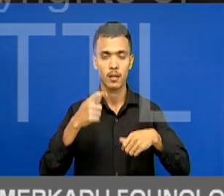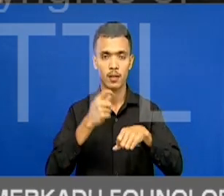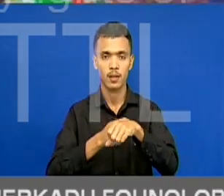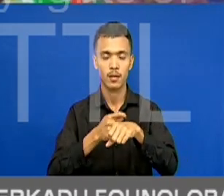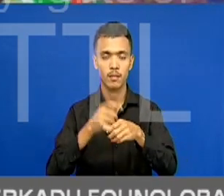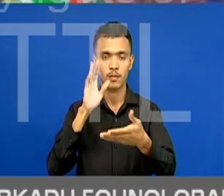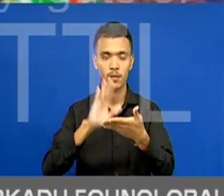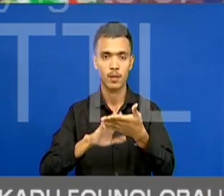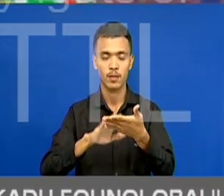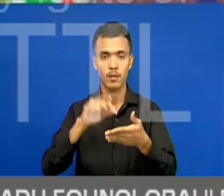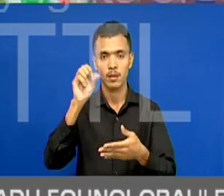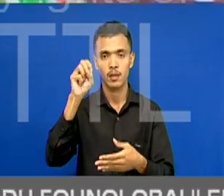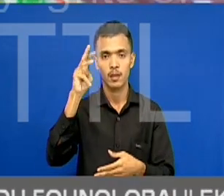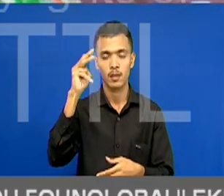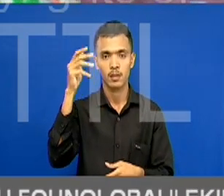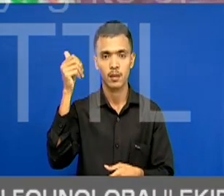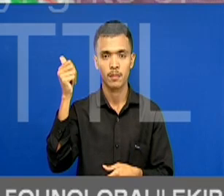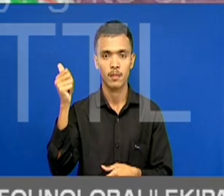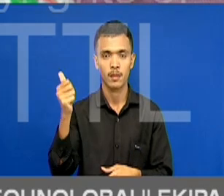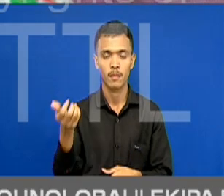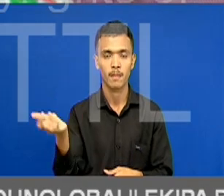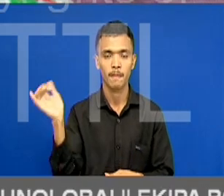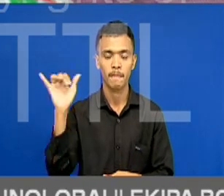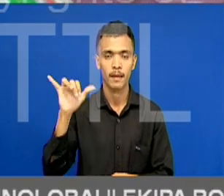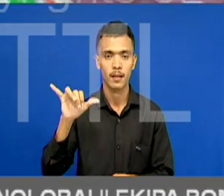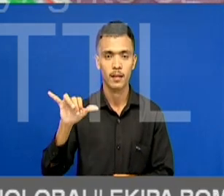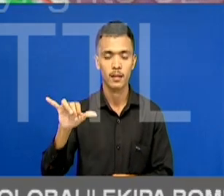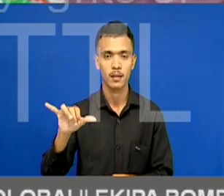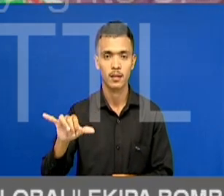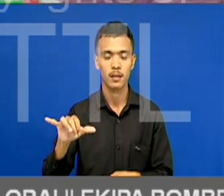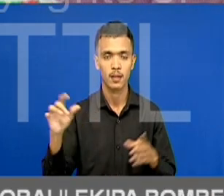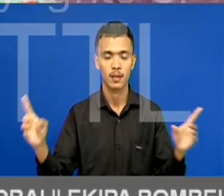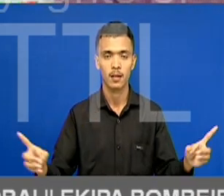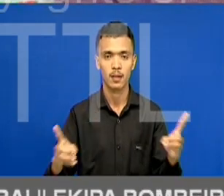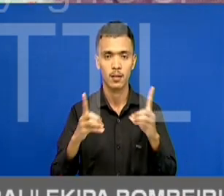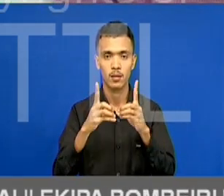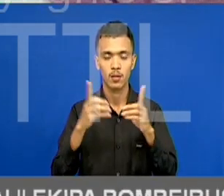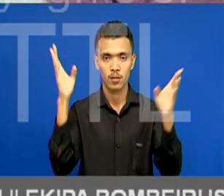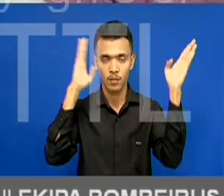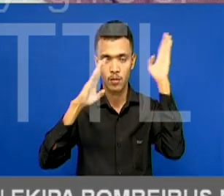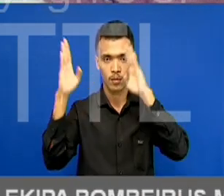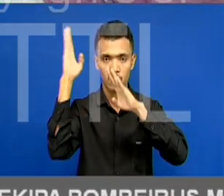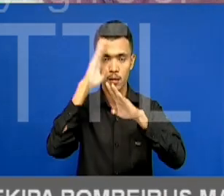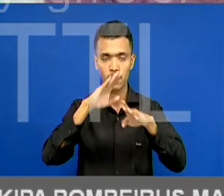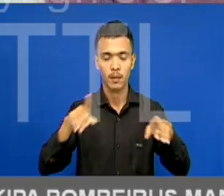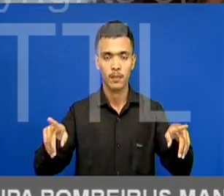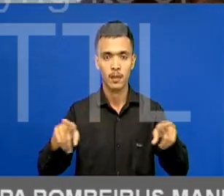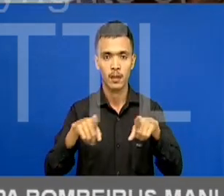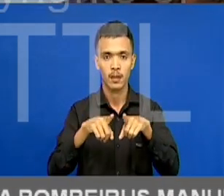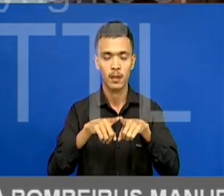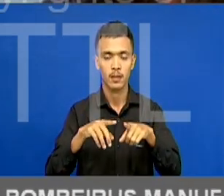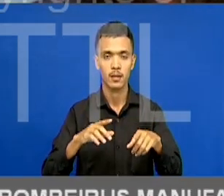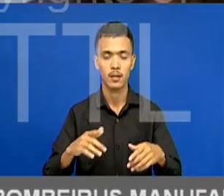escola ensino secundaria ninian sira kare ke hasur problema nesan isin rua sedo